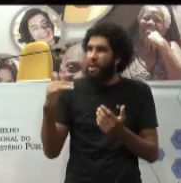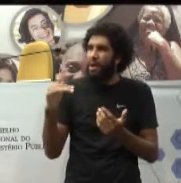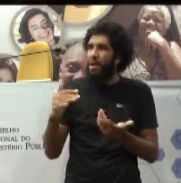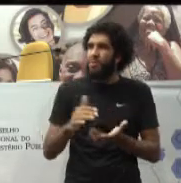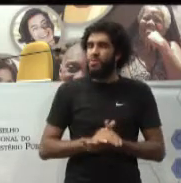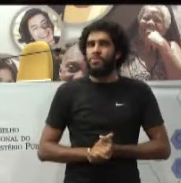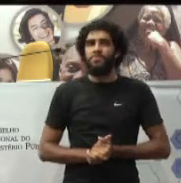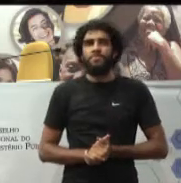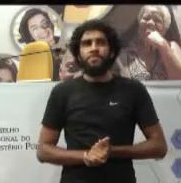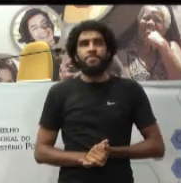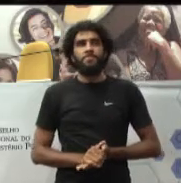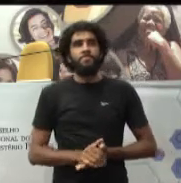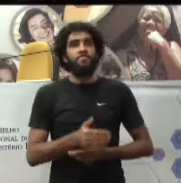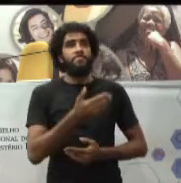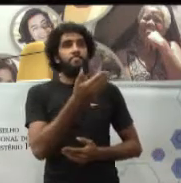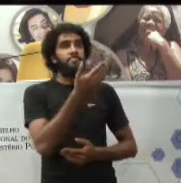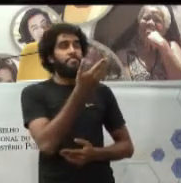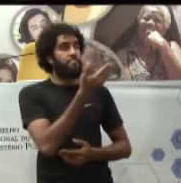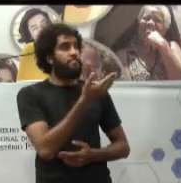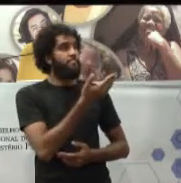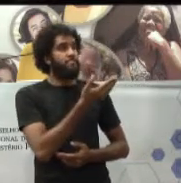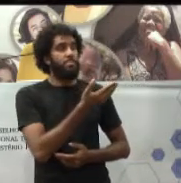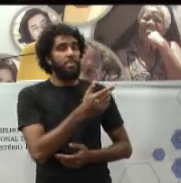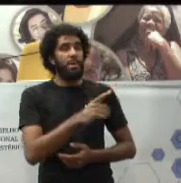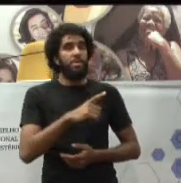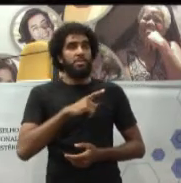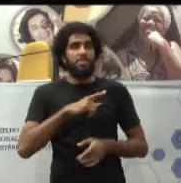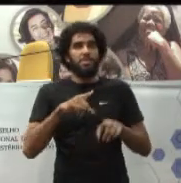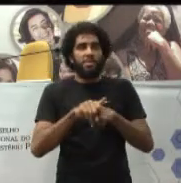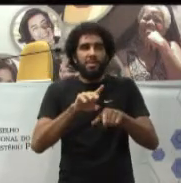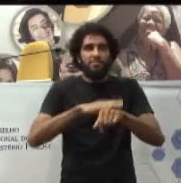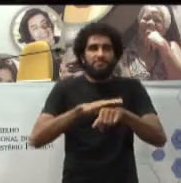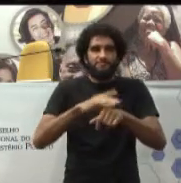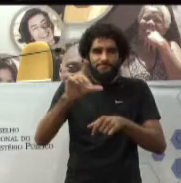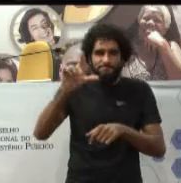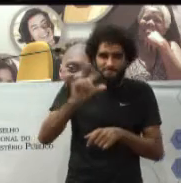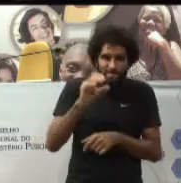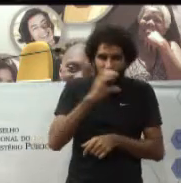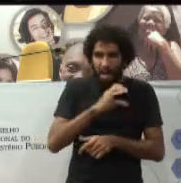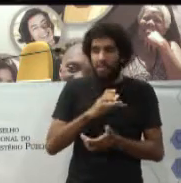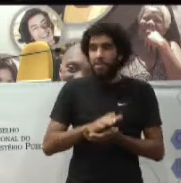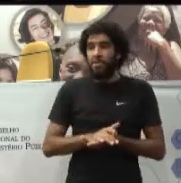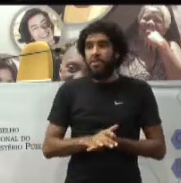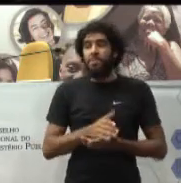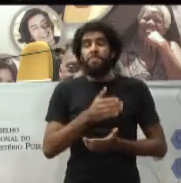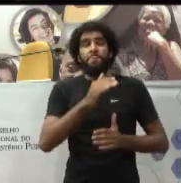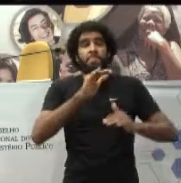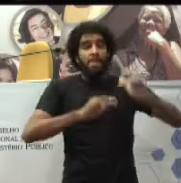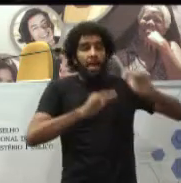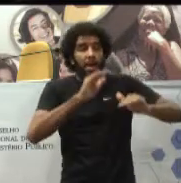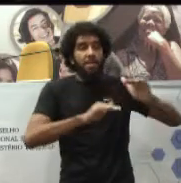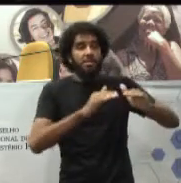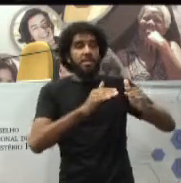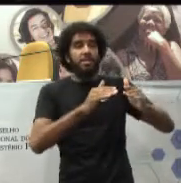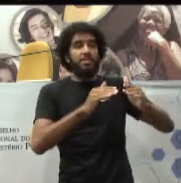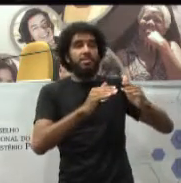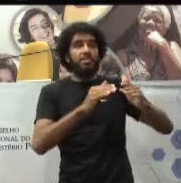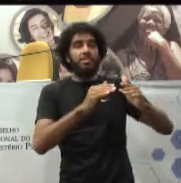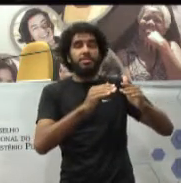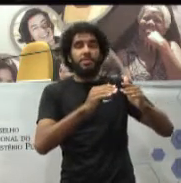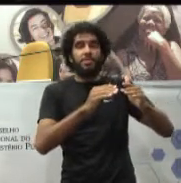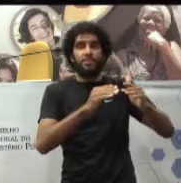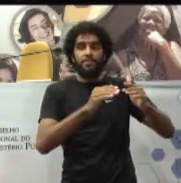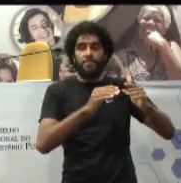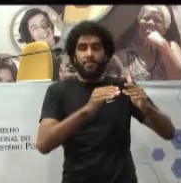já temos temos pouco tempo então assim muitas vezes que os grandes fornecedores americanos de